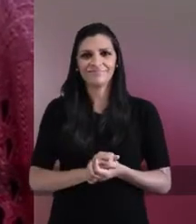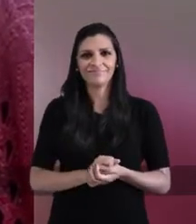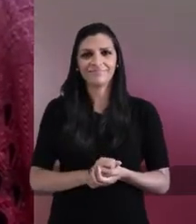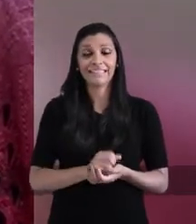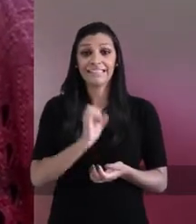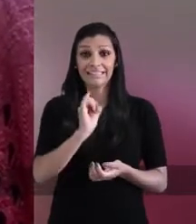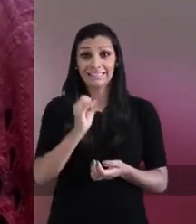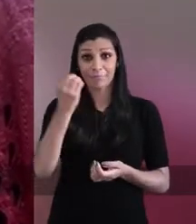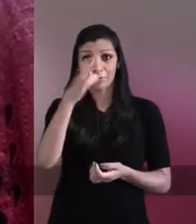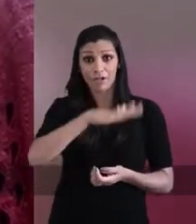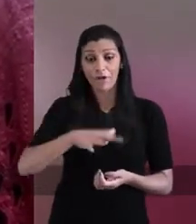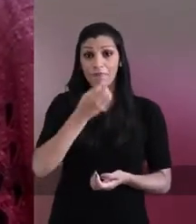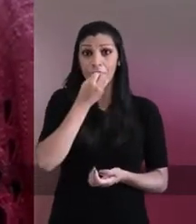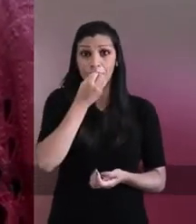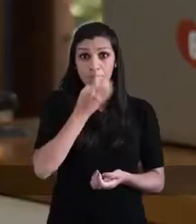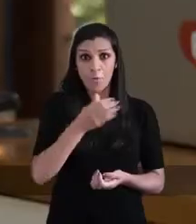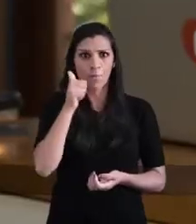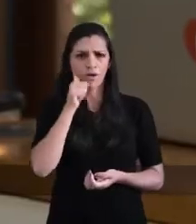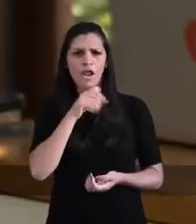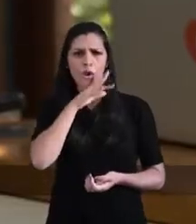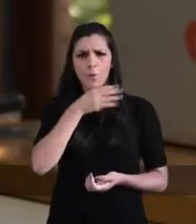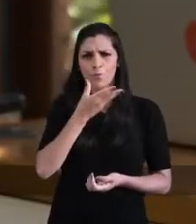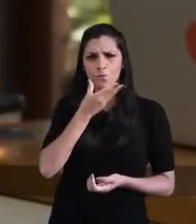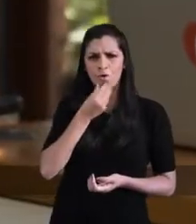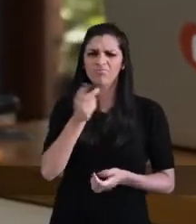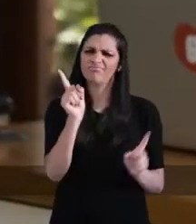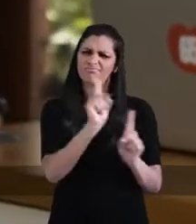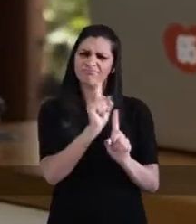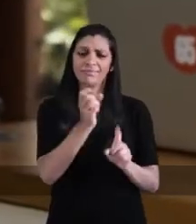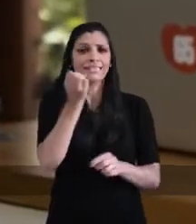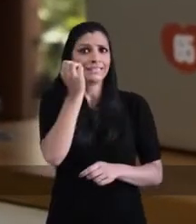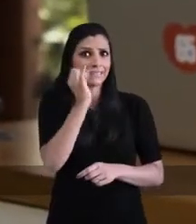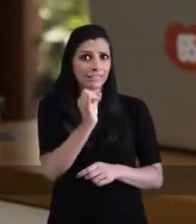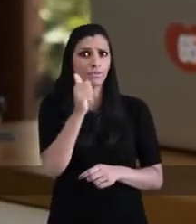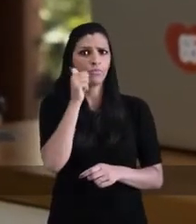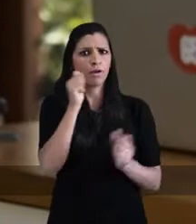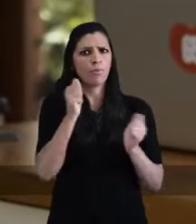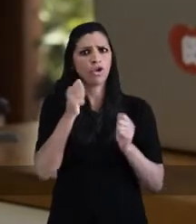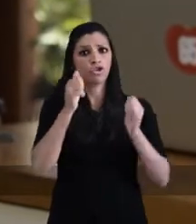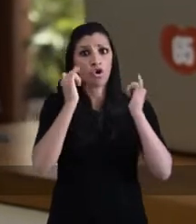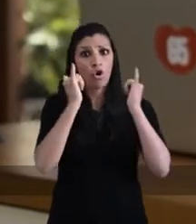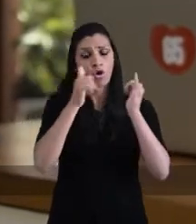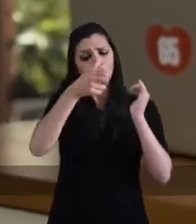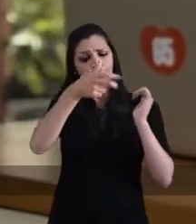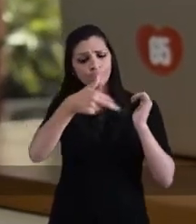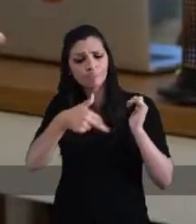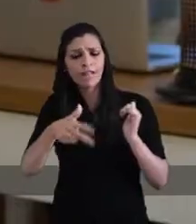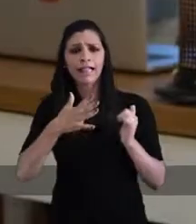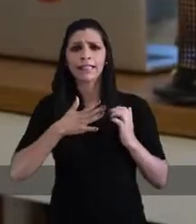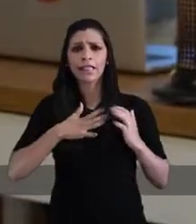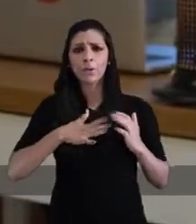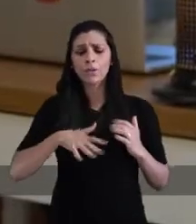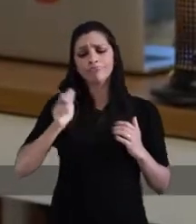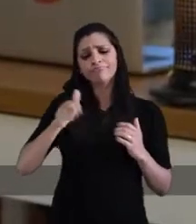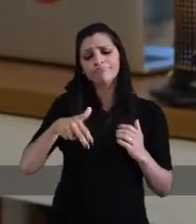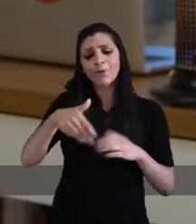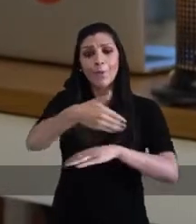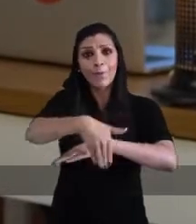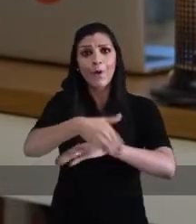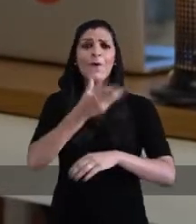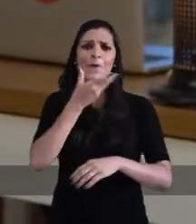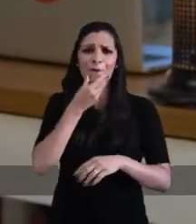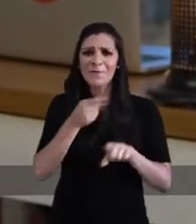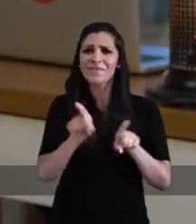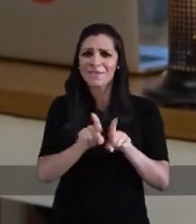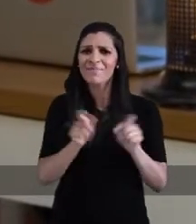levantar muitas mulheres do chão. Será que se a cidade for boa para as mulheres, vai ser ruim para os homens? Eu não acredito nisso. Se uma mulher puder descer do